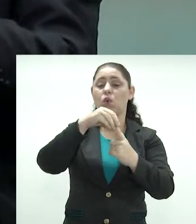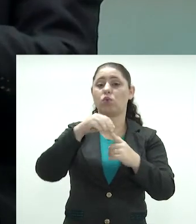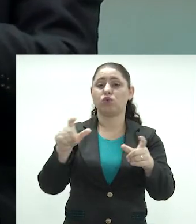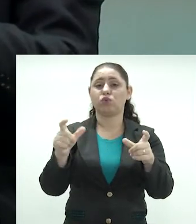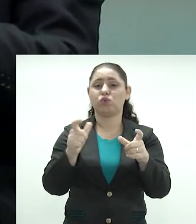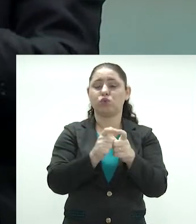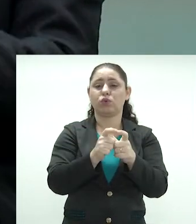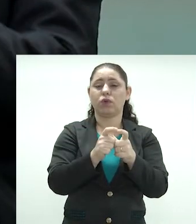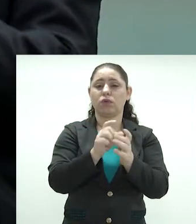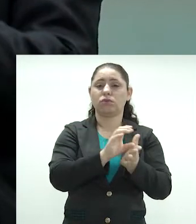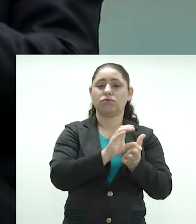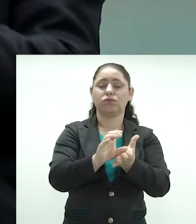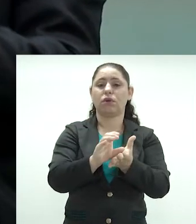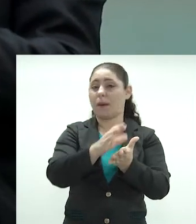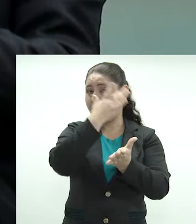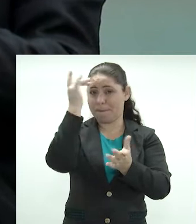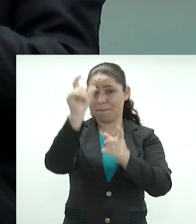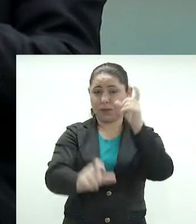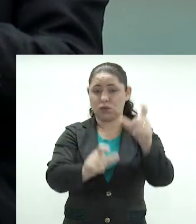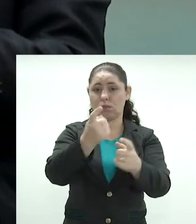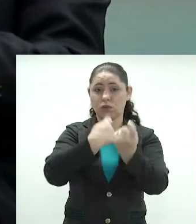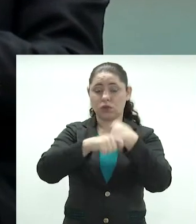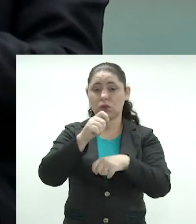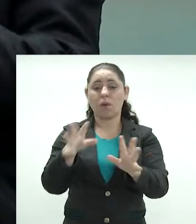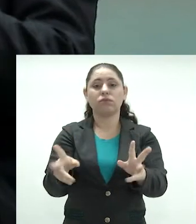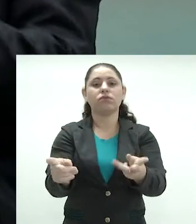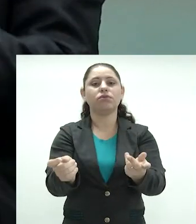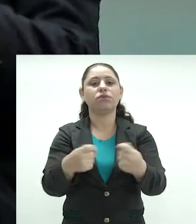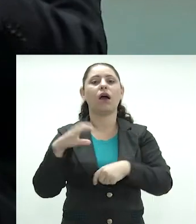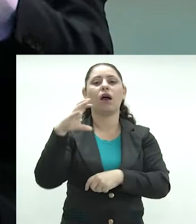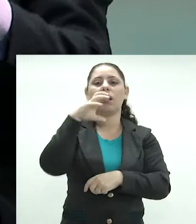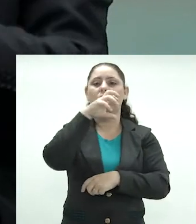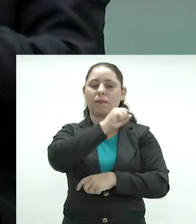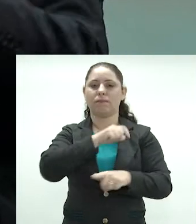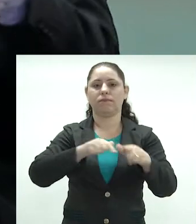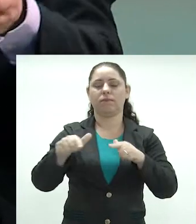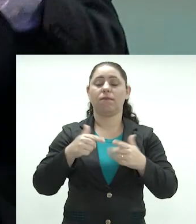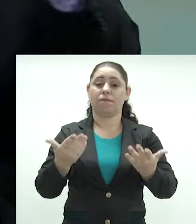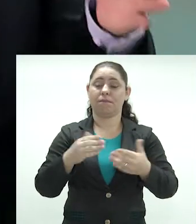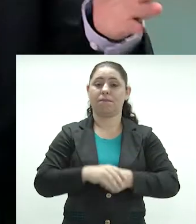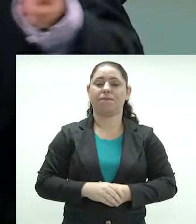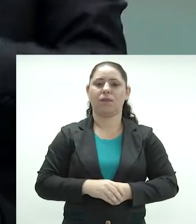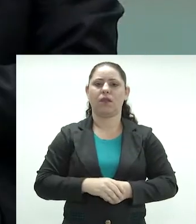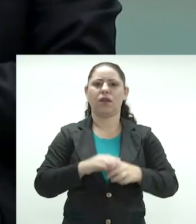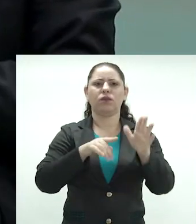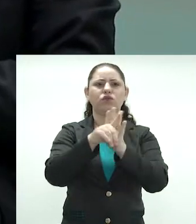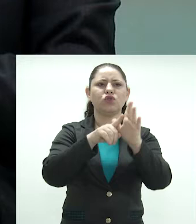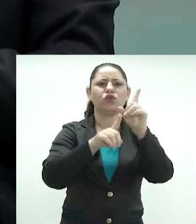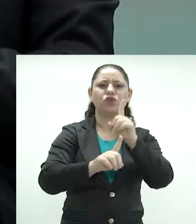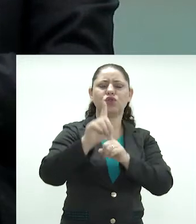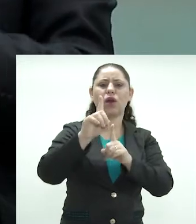forma unitária, diminuir os custos com gasto com pessoal, para que a gestão seja mais eficiente e mais rápida na atuação